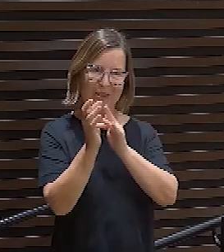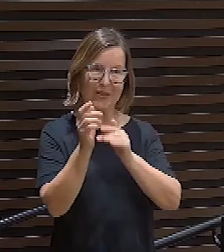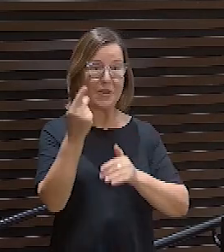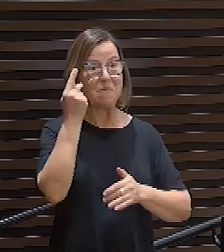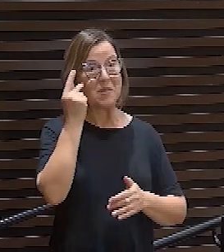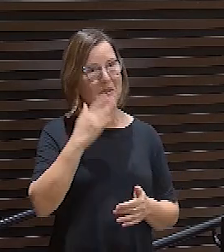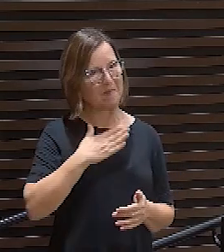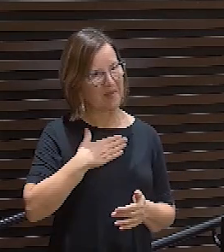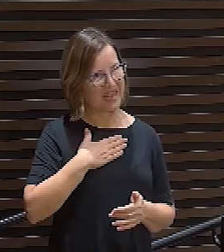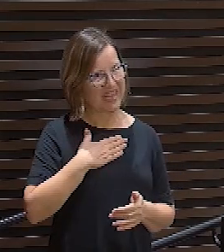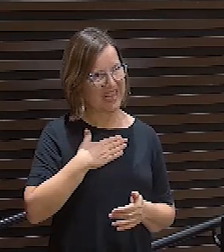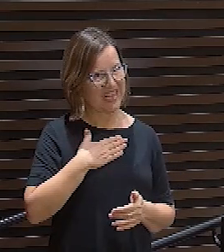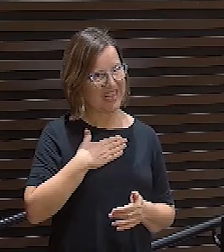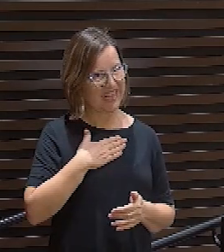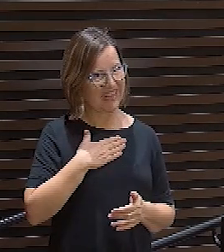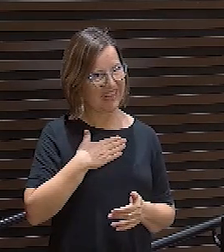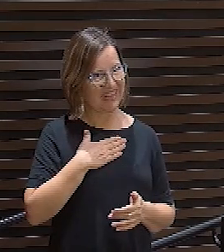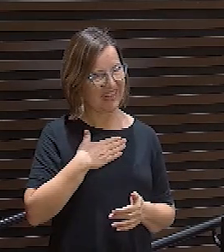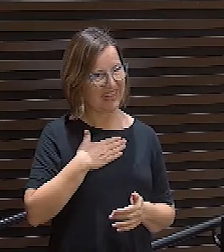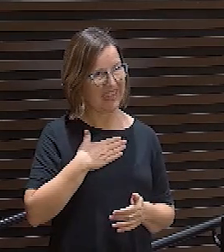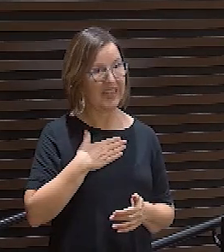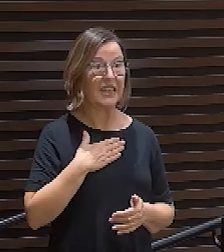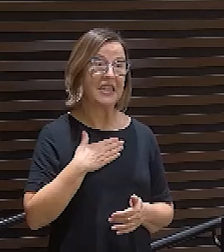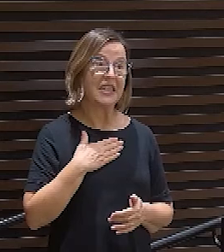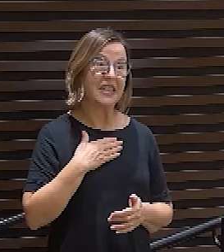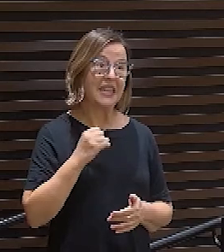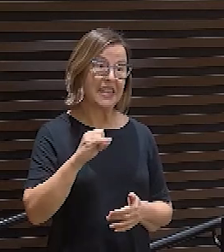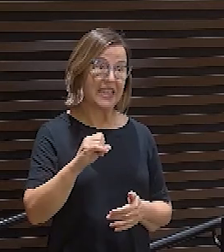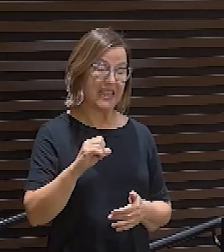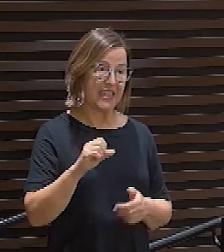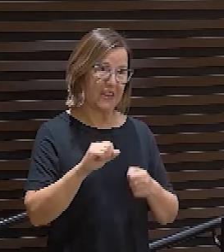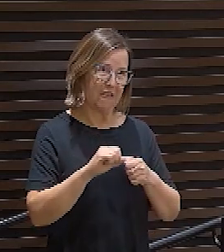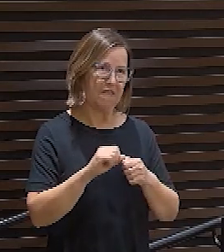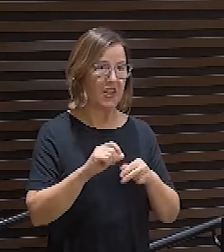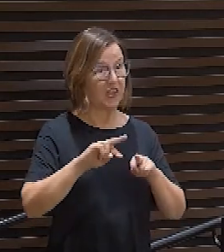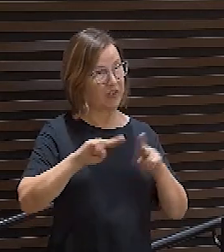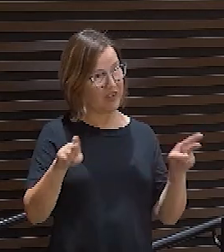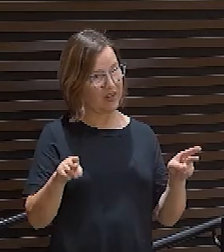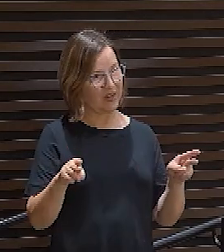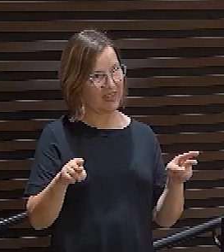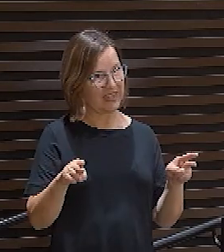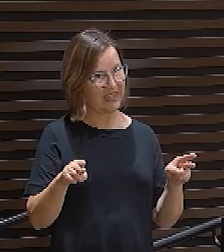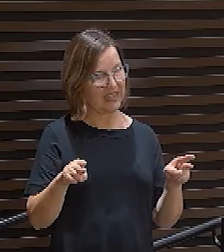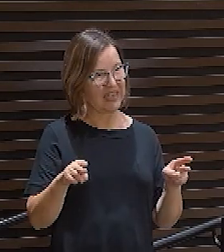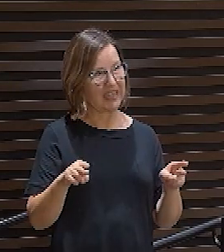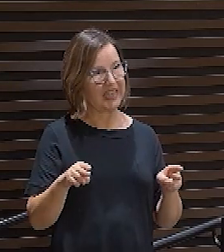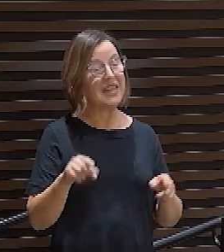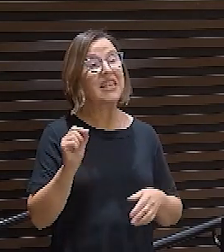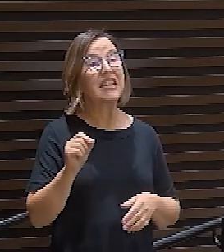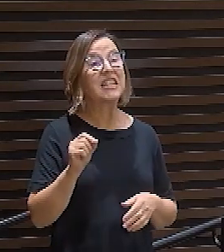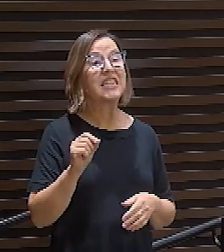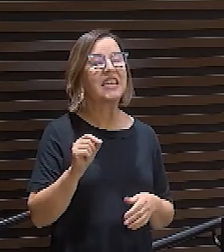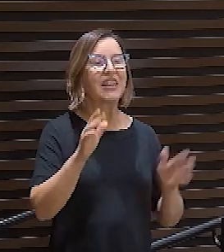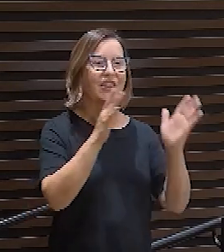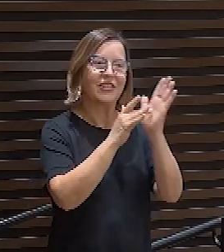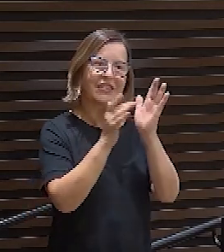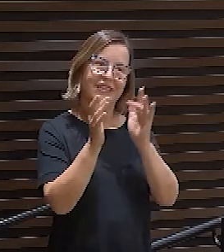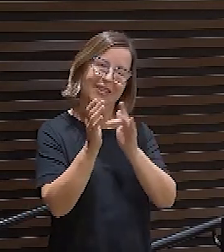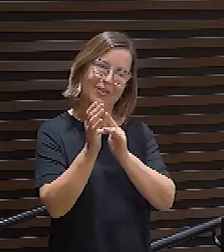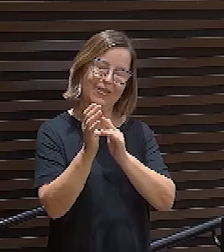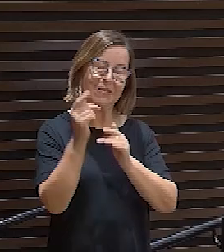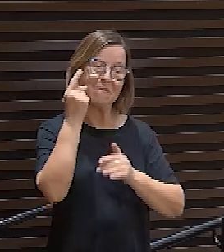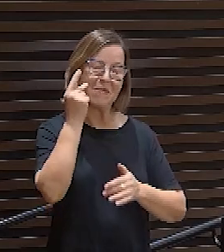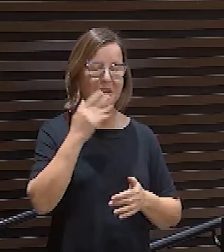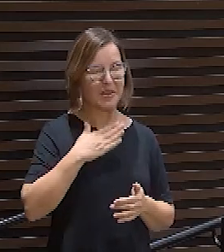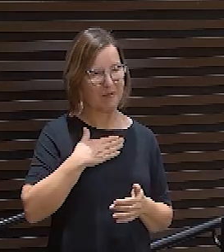mim? E se faz alguma diferença, quem é Jesus para mim? E sim, faz. Eu preciso